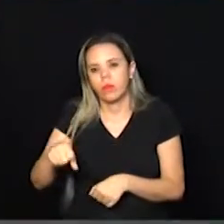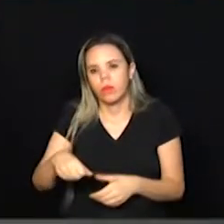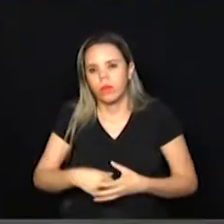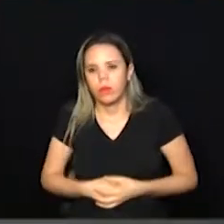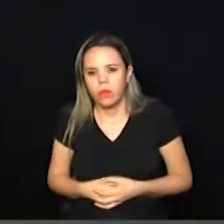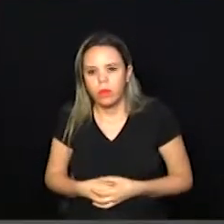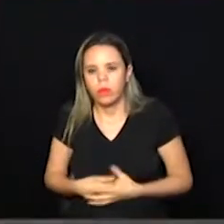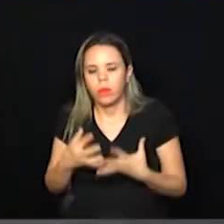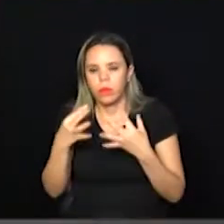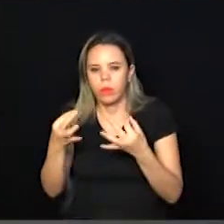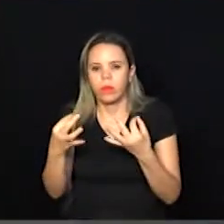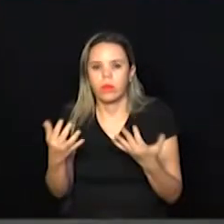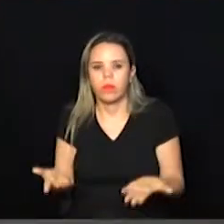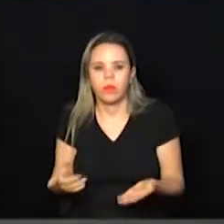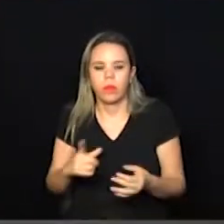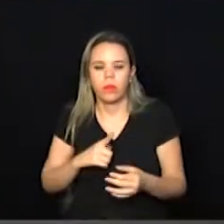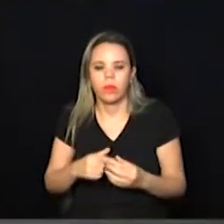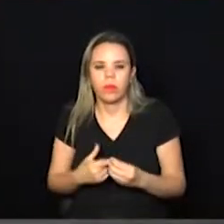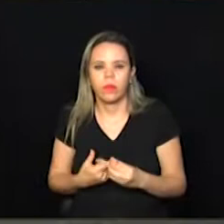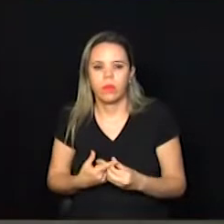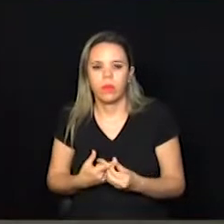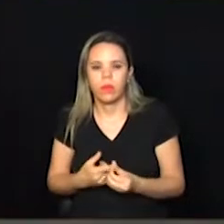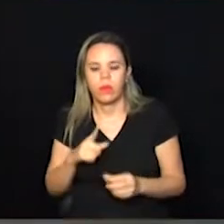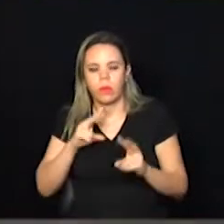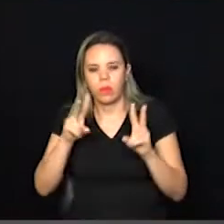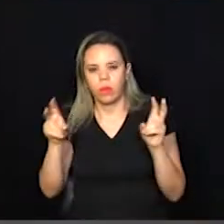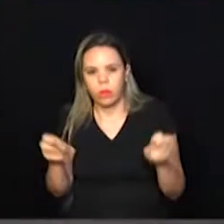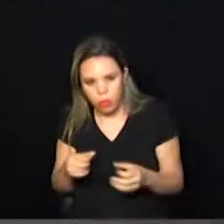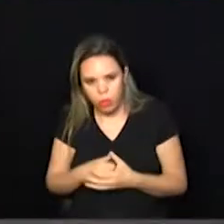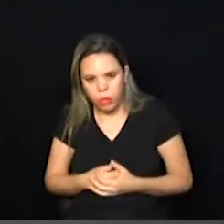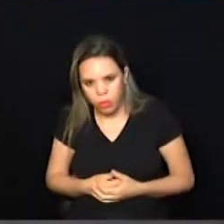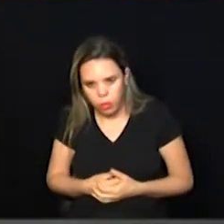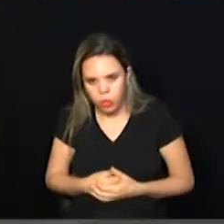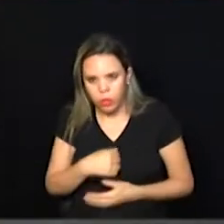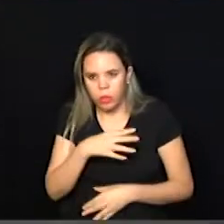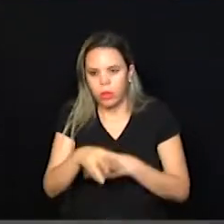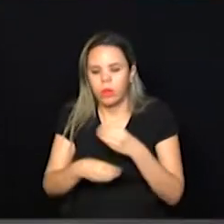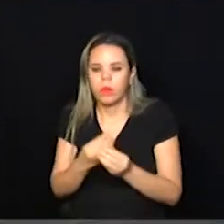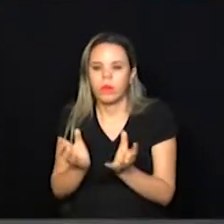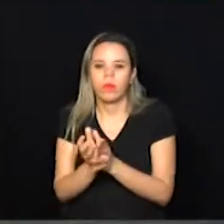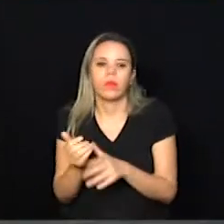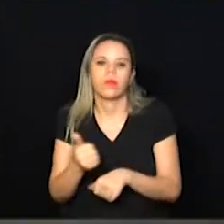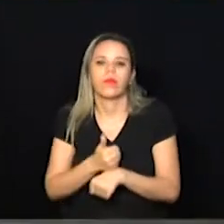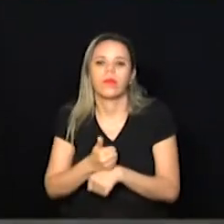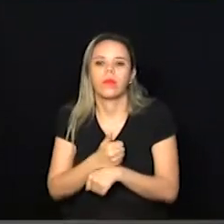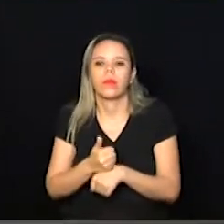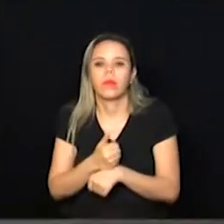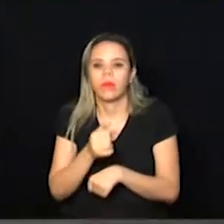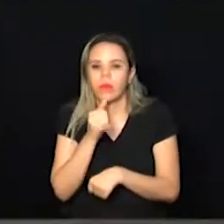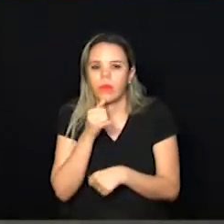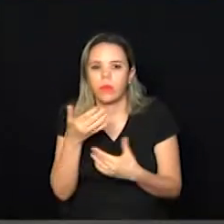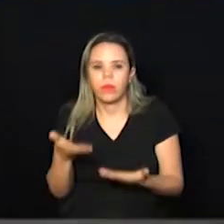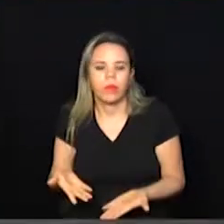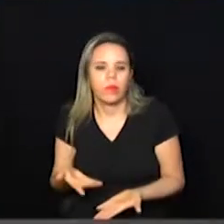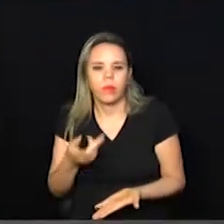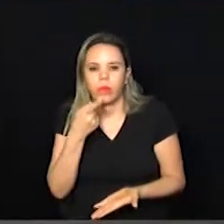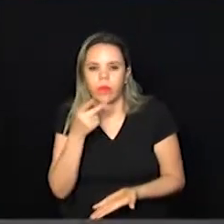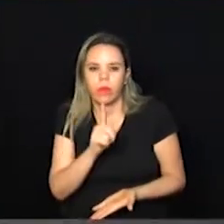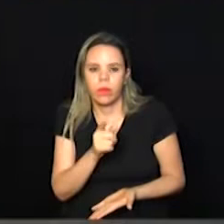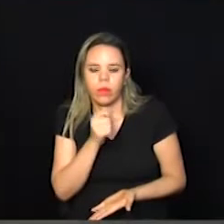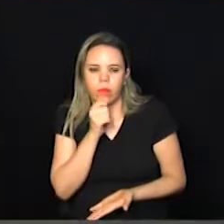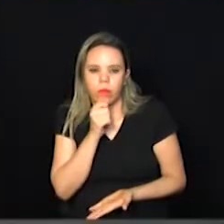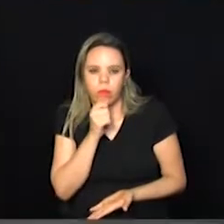esse olhar nós estamos tendo com relação à composição de equipe. aqui acho que não foi citado, mas se